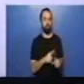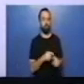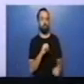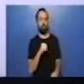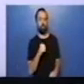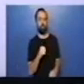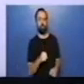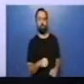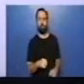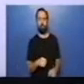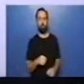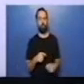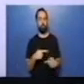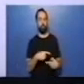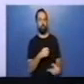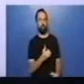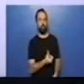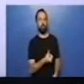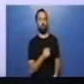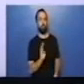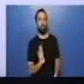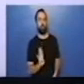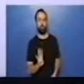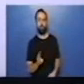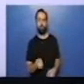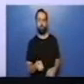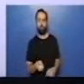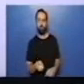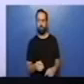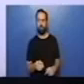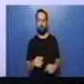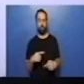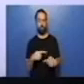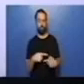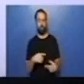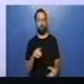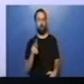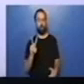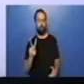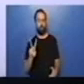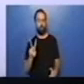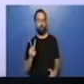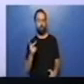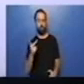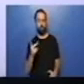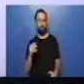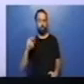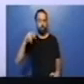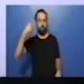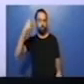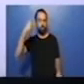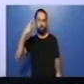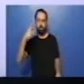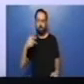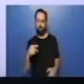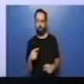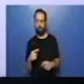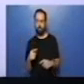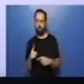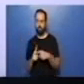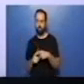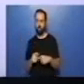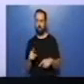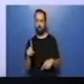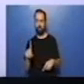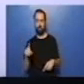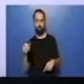H eu copiei. 4 ao quadrado é 4 vezes 4, 16. Vamos deixar o H